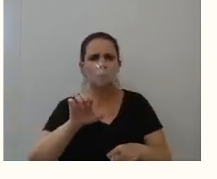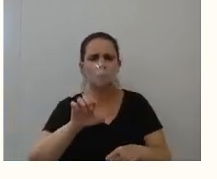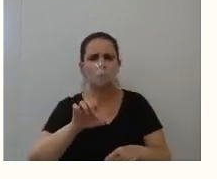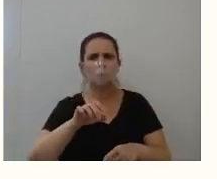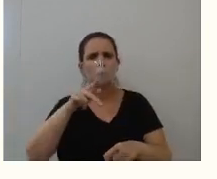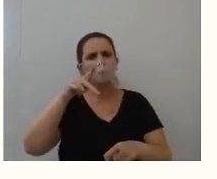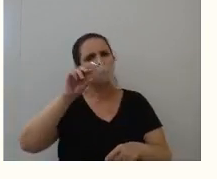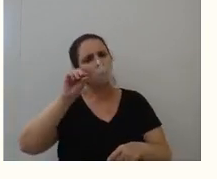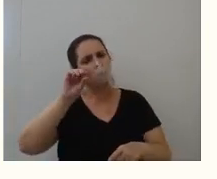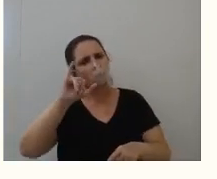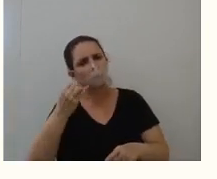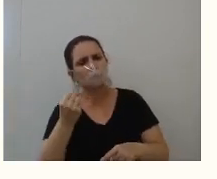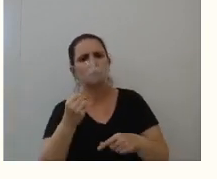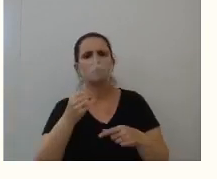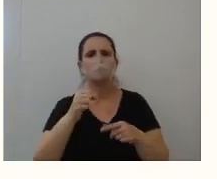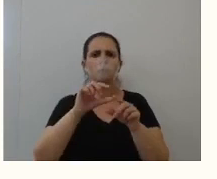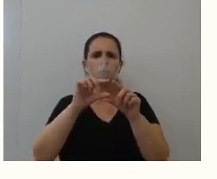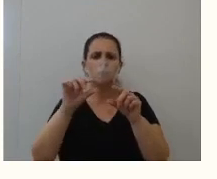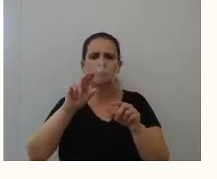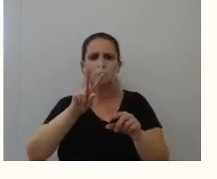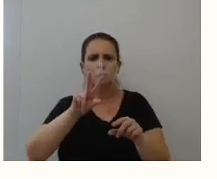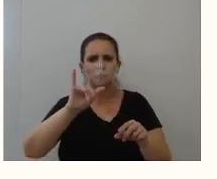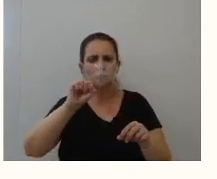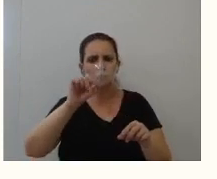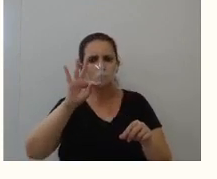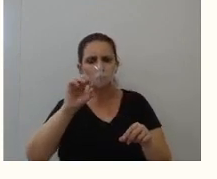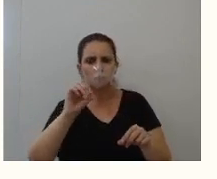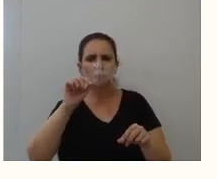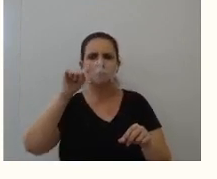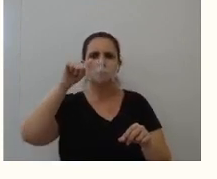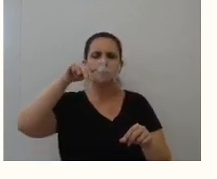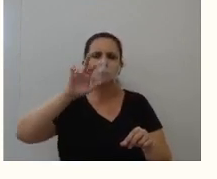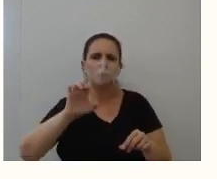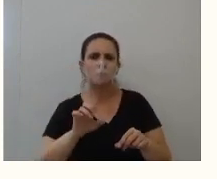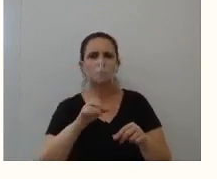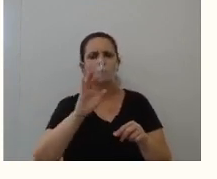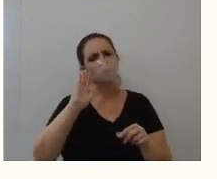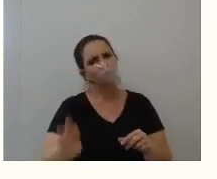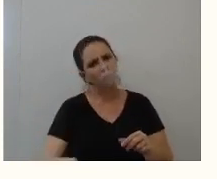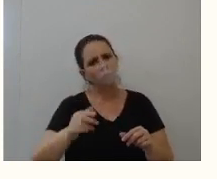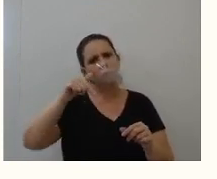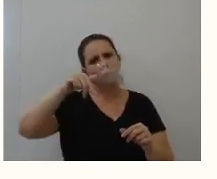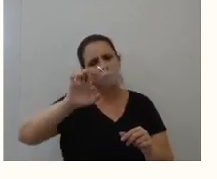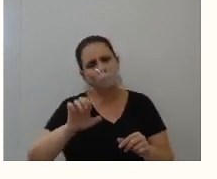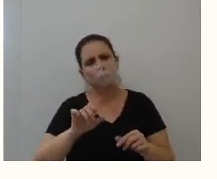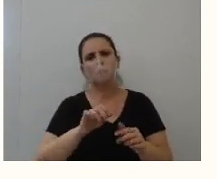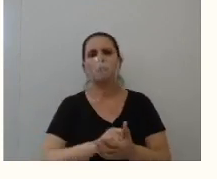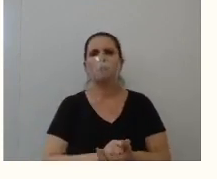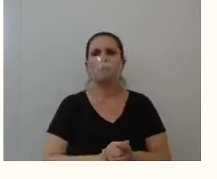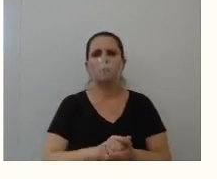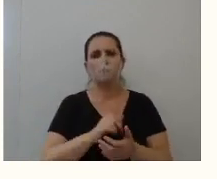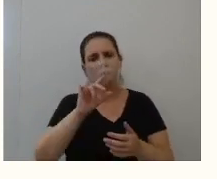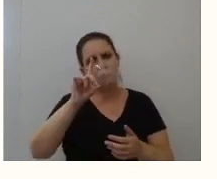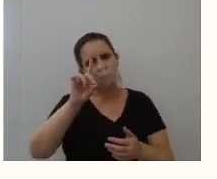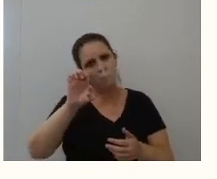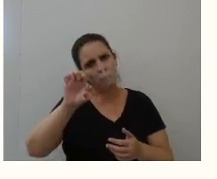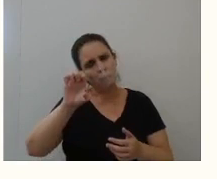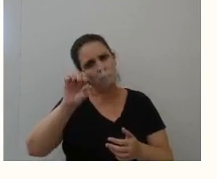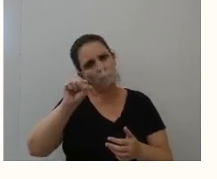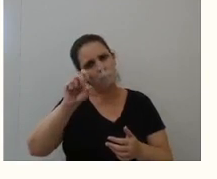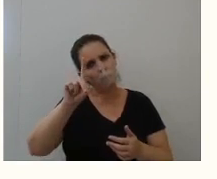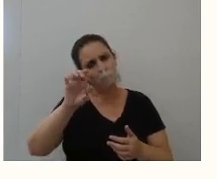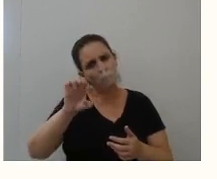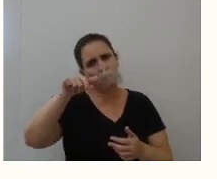pois, como, porquanto, visto que. E aí vai, ó. Já que, visto como, uma vez que, desde que.